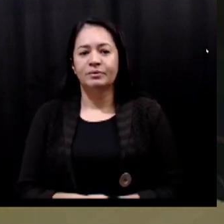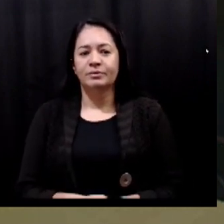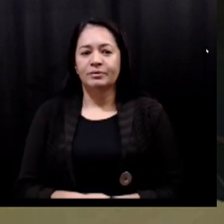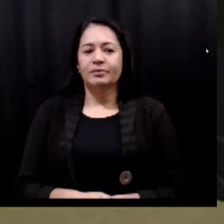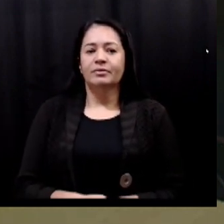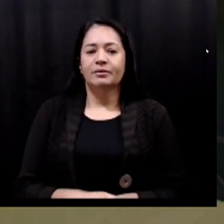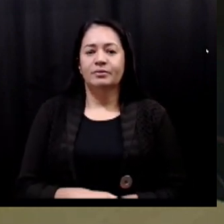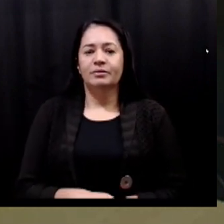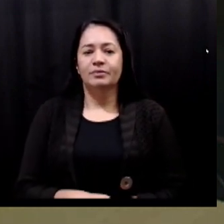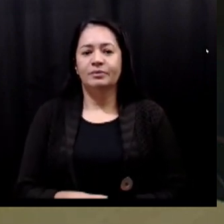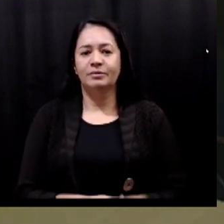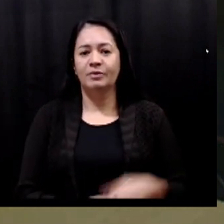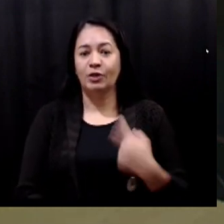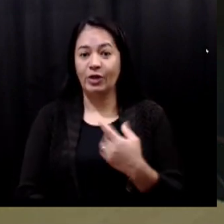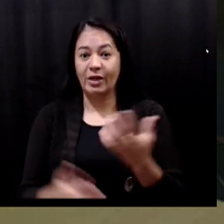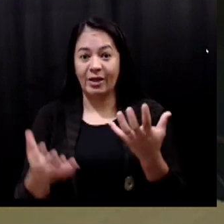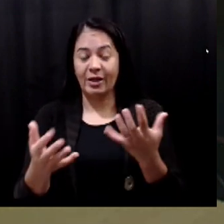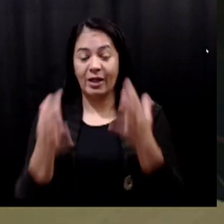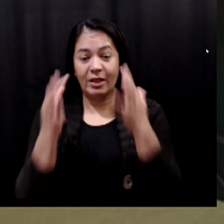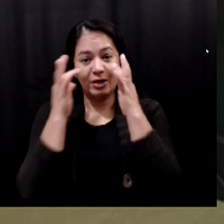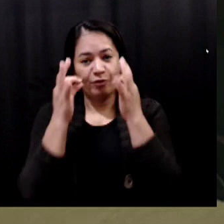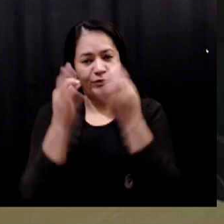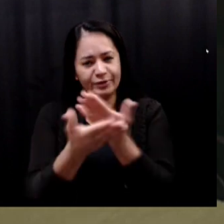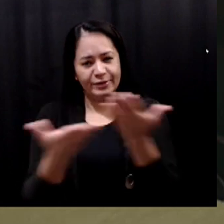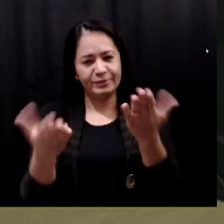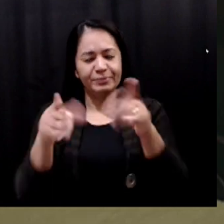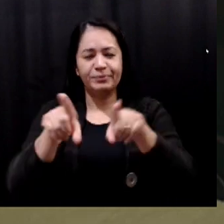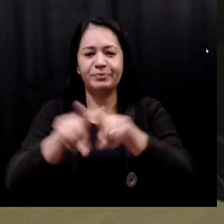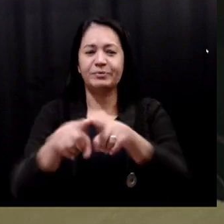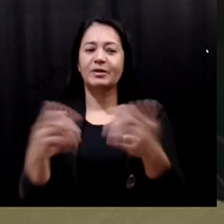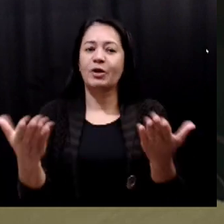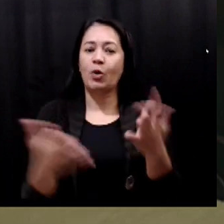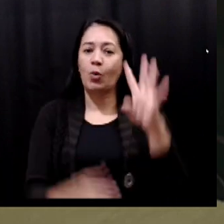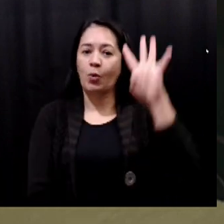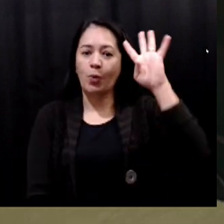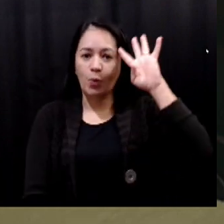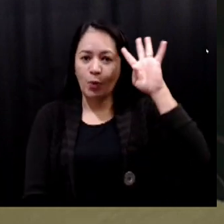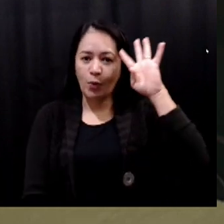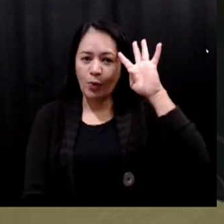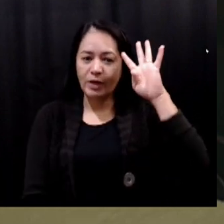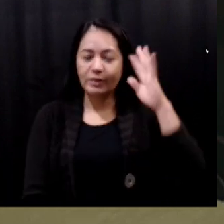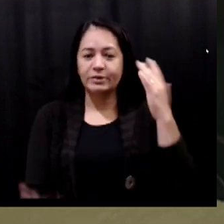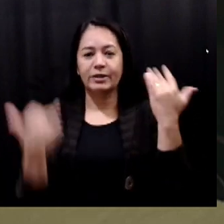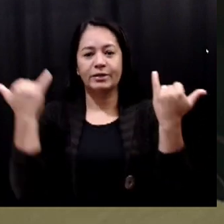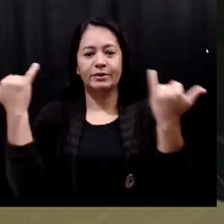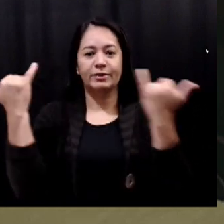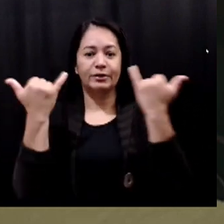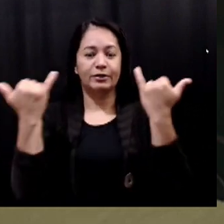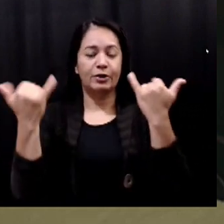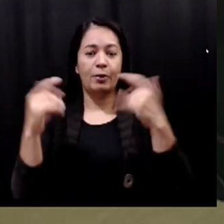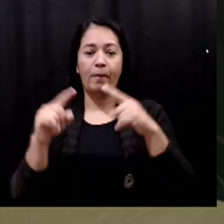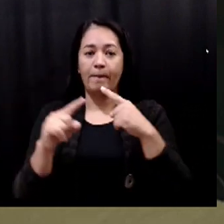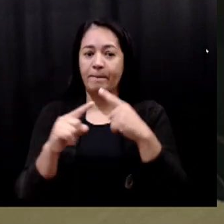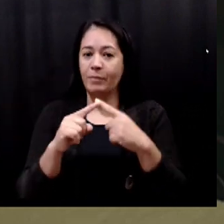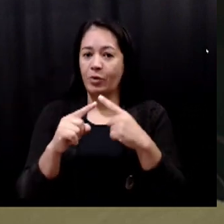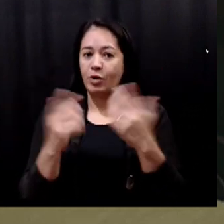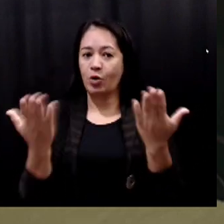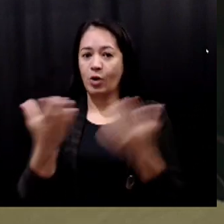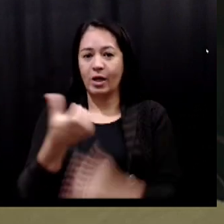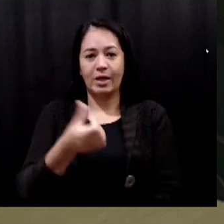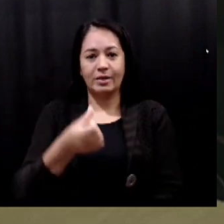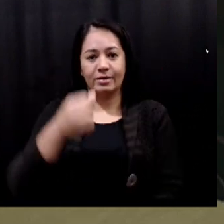quer te ouvir também. E hoje, quarta-feira, gente, vamos atualizando as notícias, porque a partir das 6 da tarde acontece